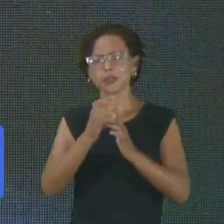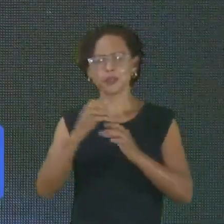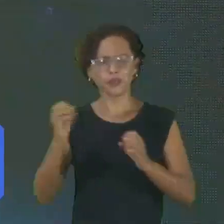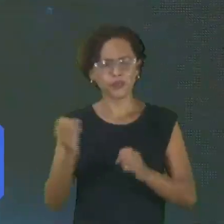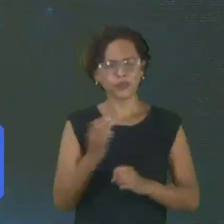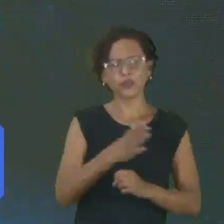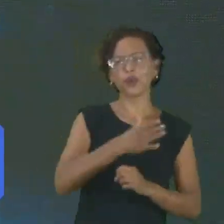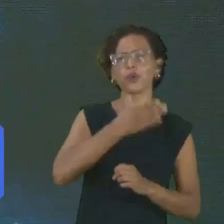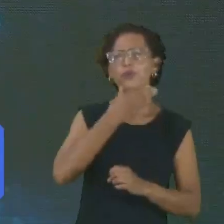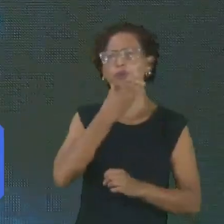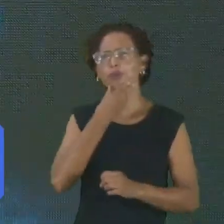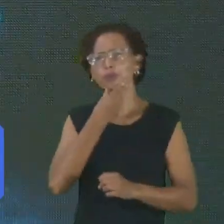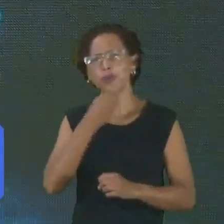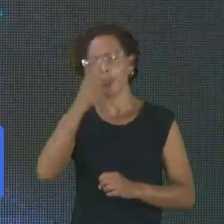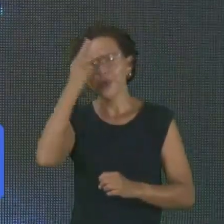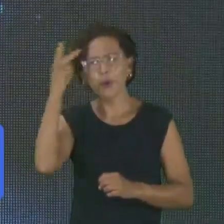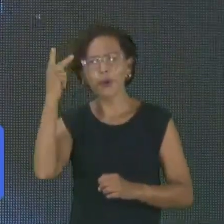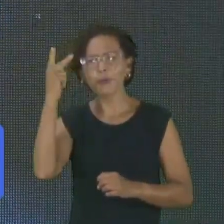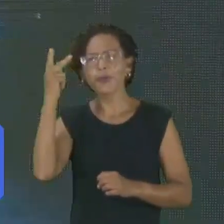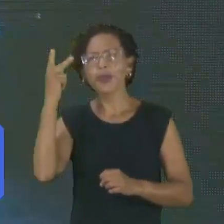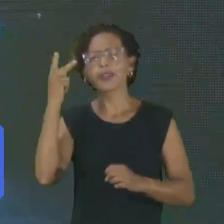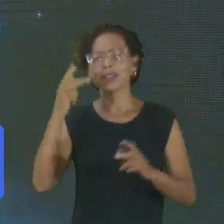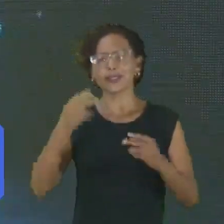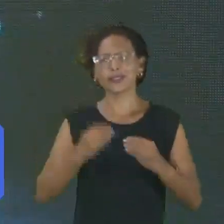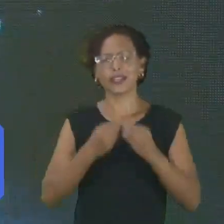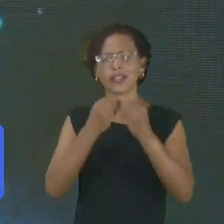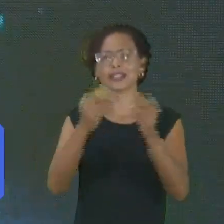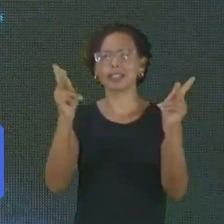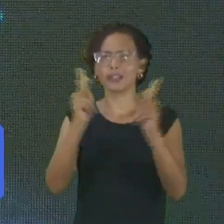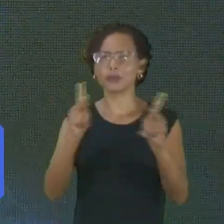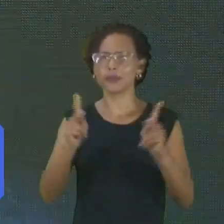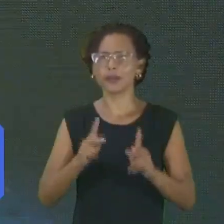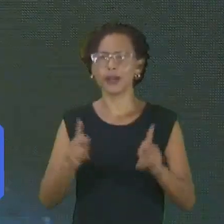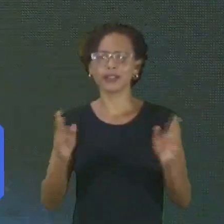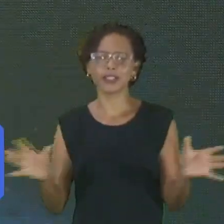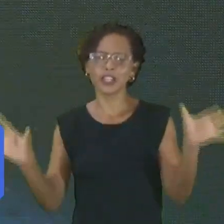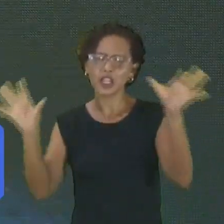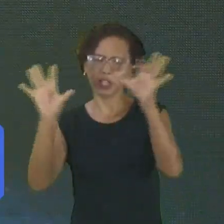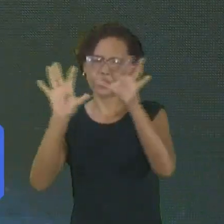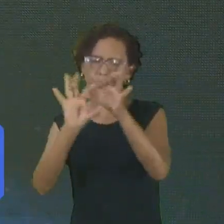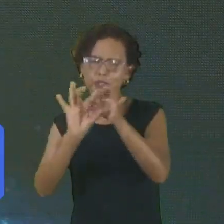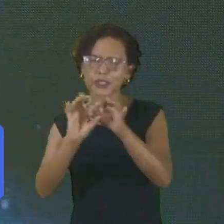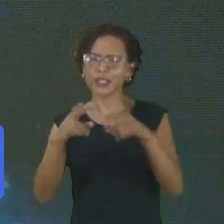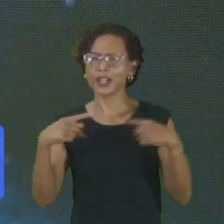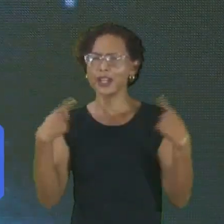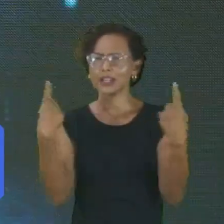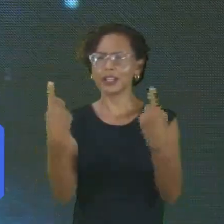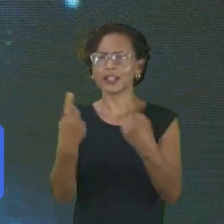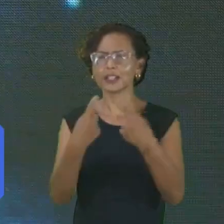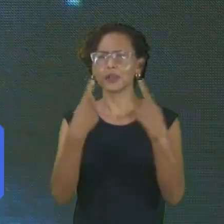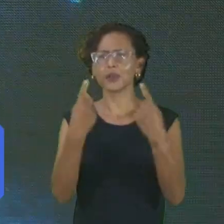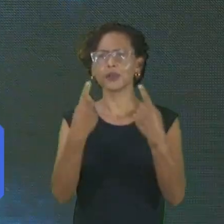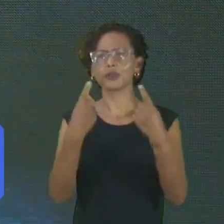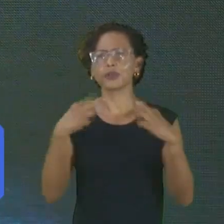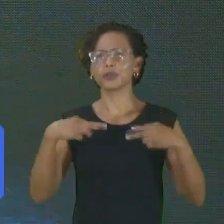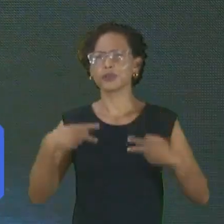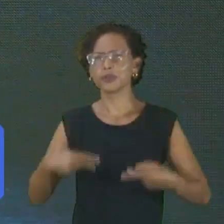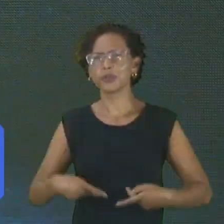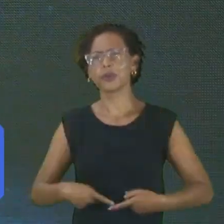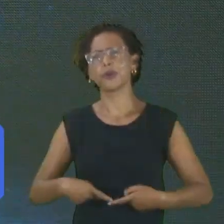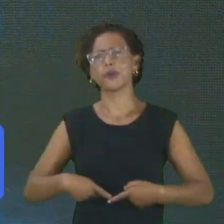e reconciliar com Deus os dois em um corpo, por meio da cruz, pelo qual